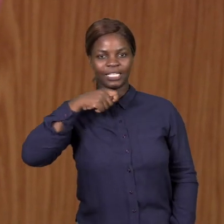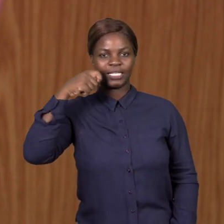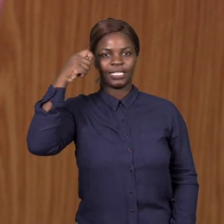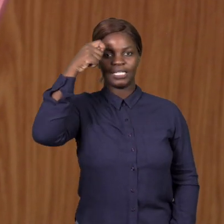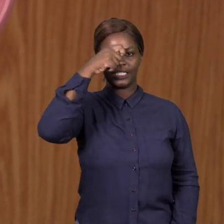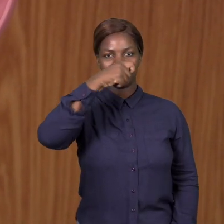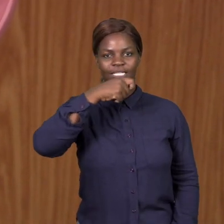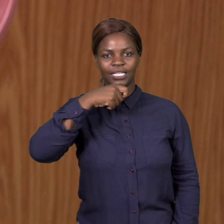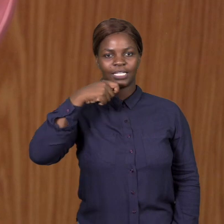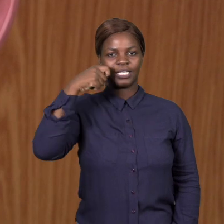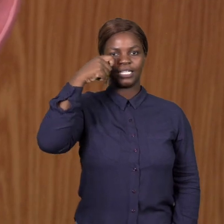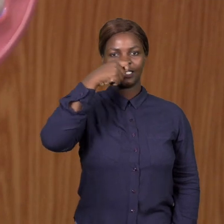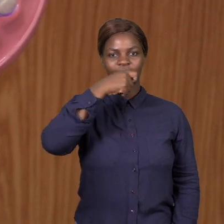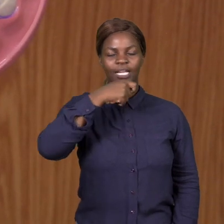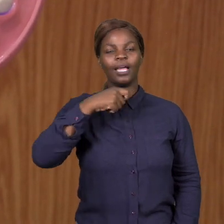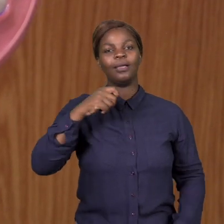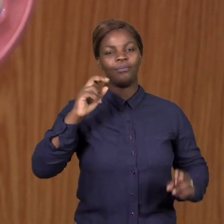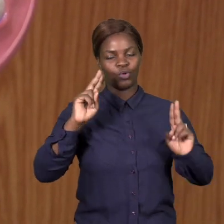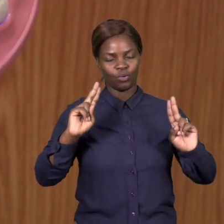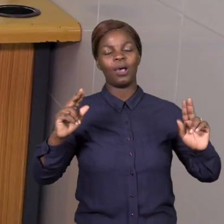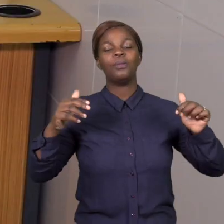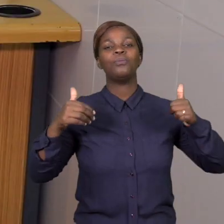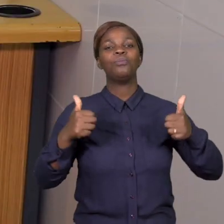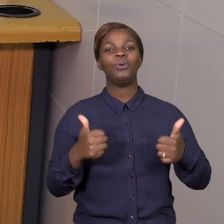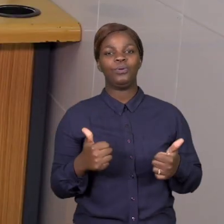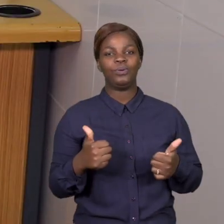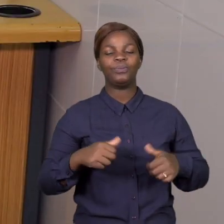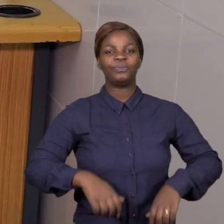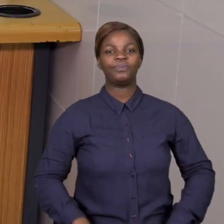circulares, circulares. Aqui, a